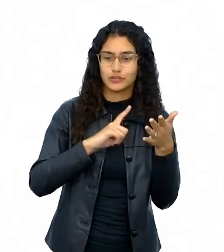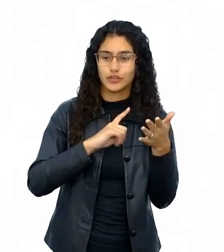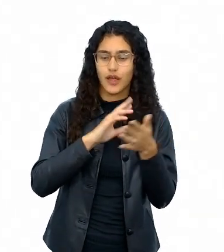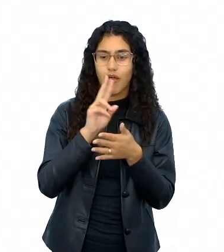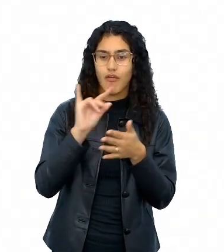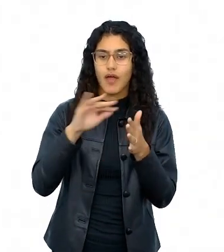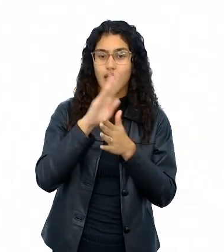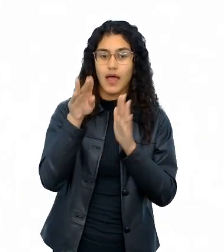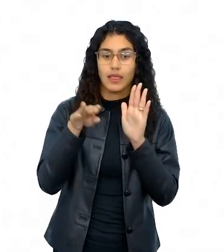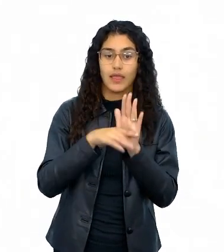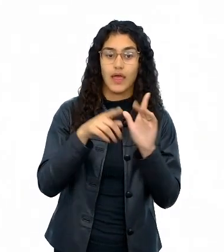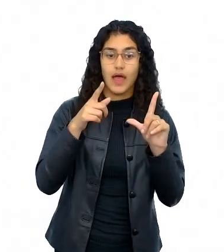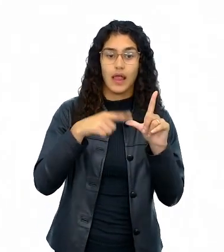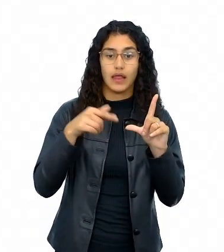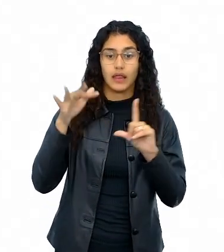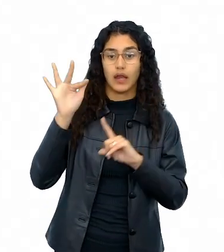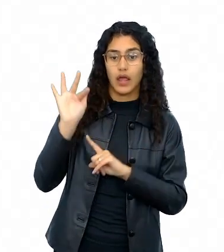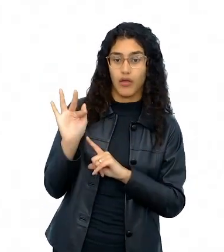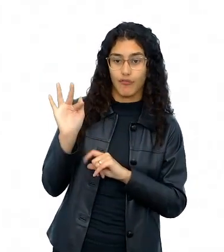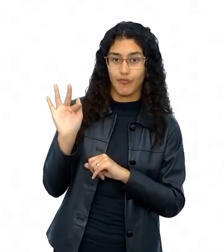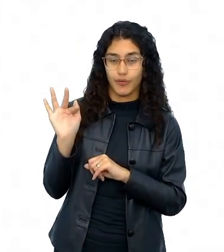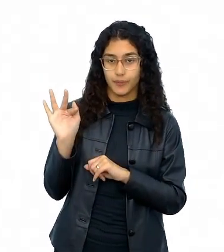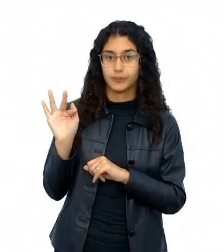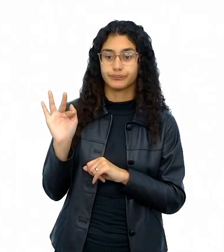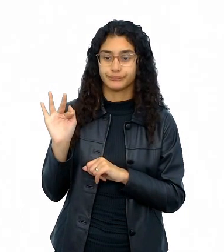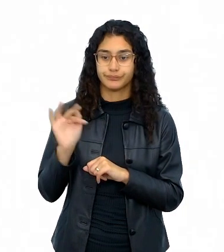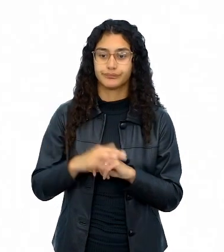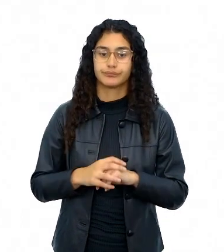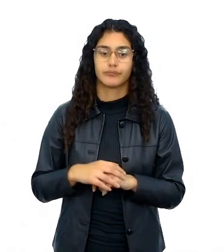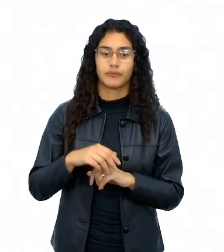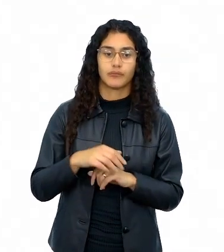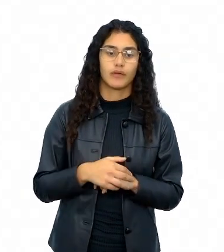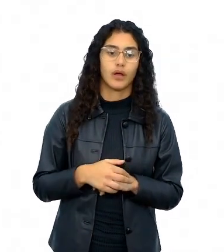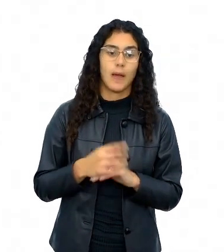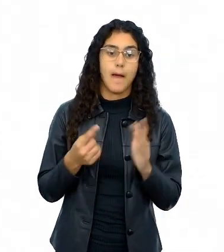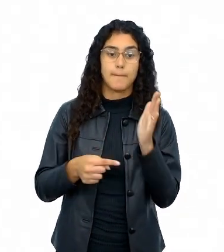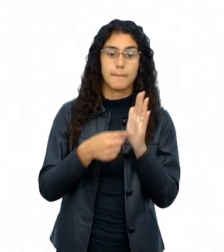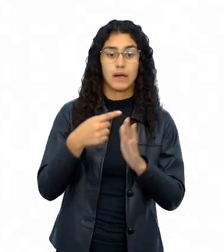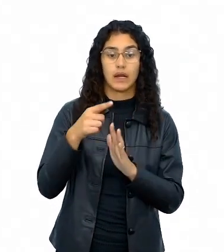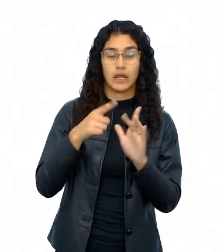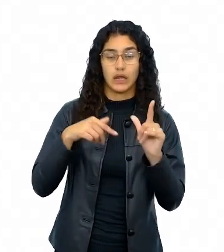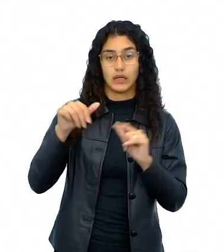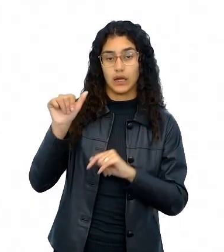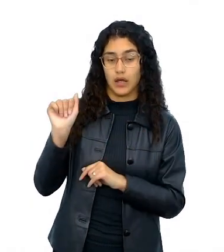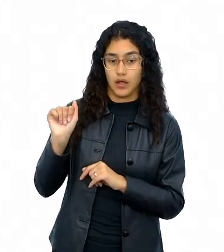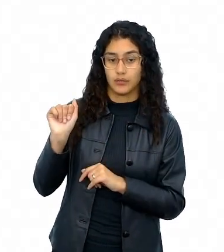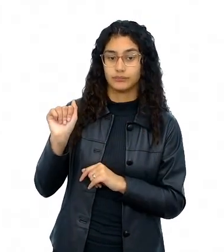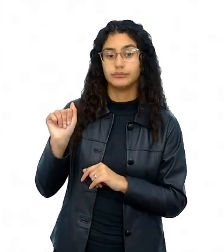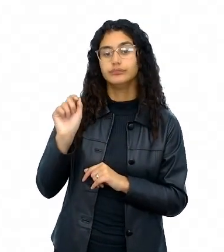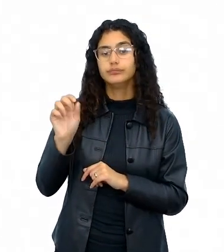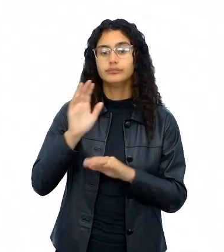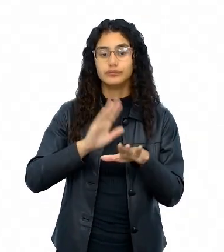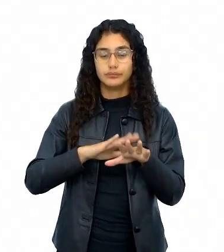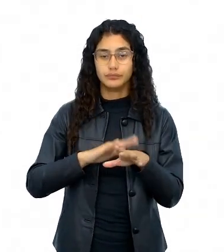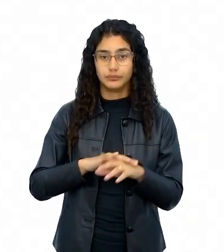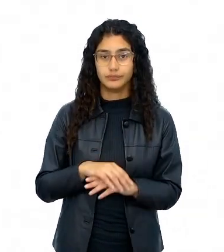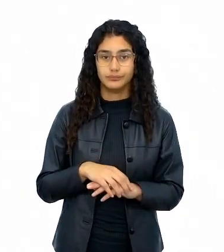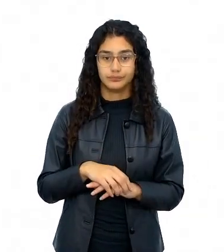a letra F, tá? E a primeira letra A, que ele faz? Ele fala,